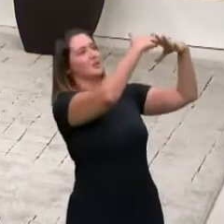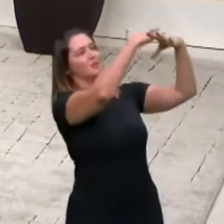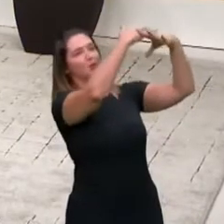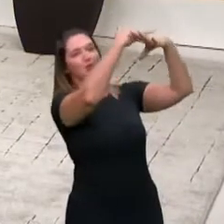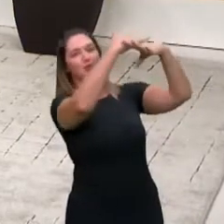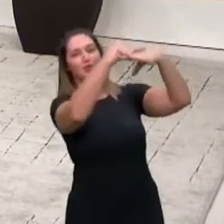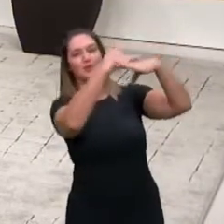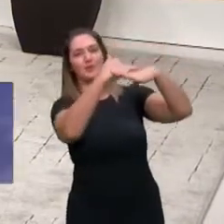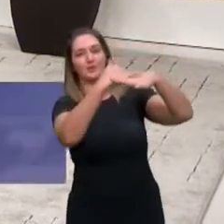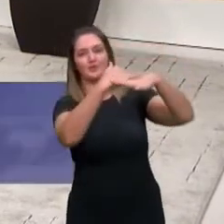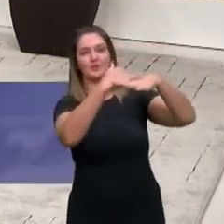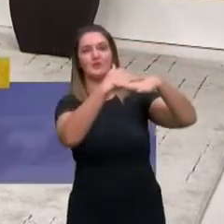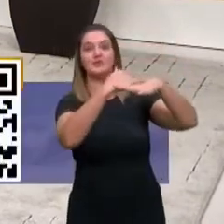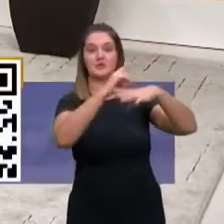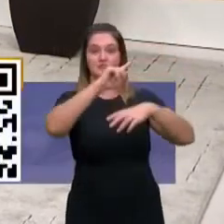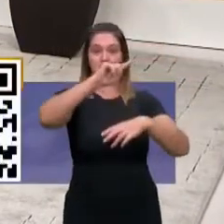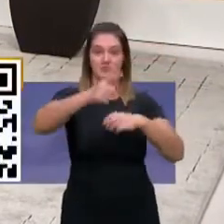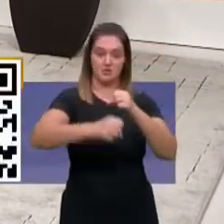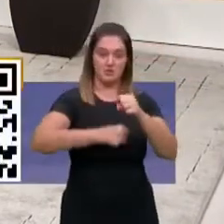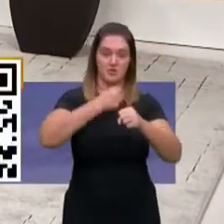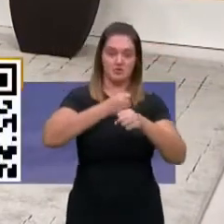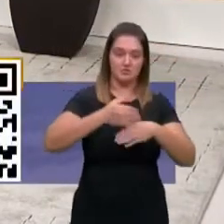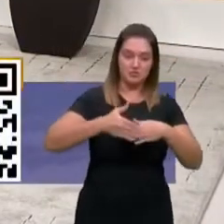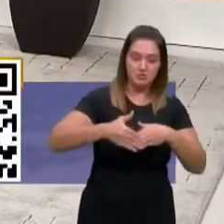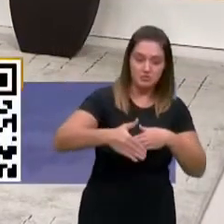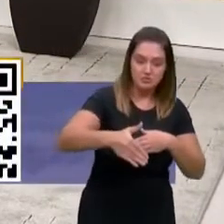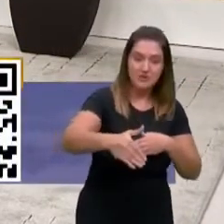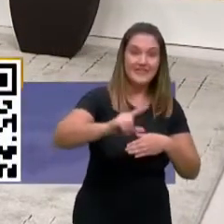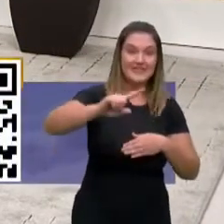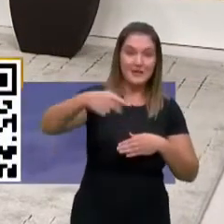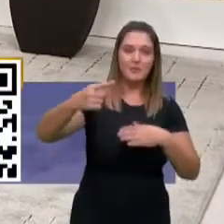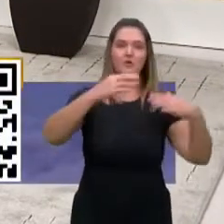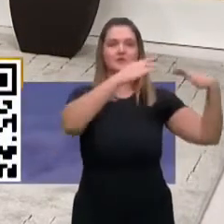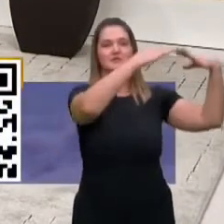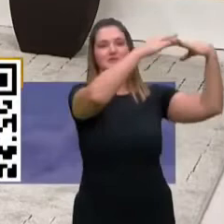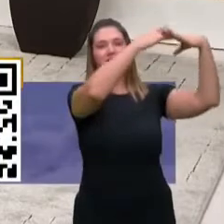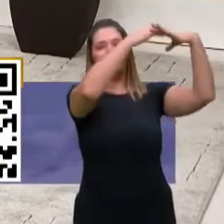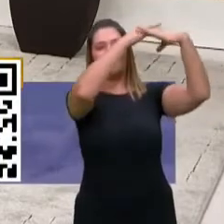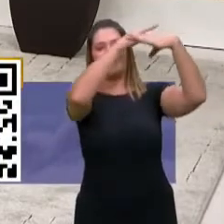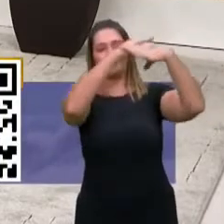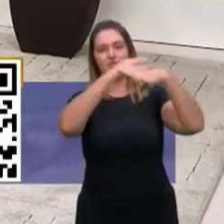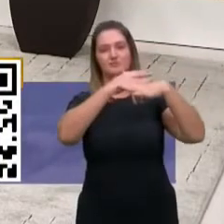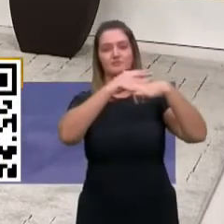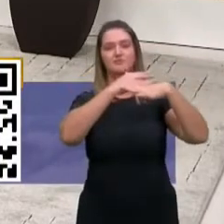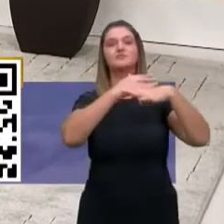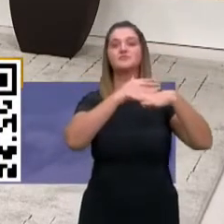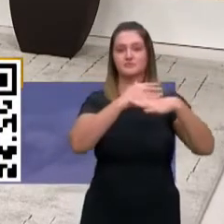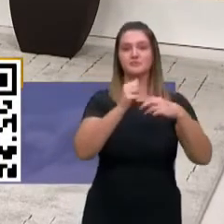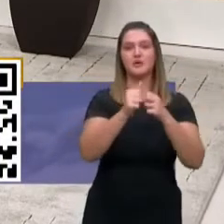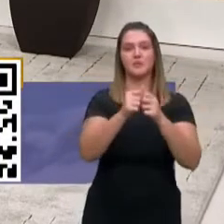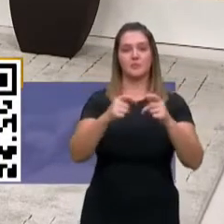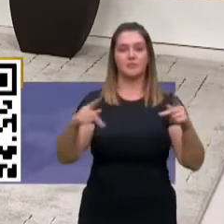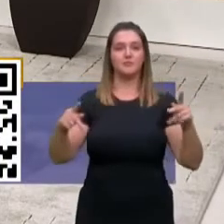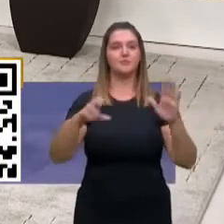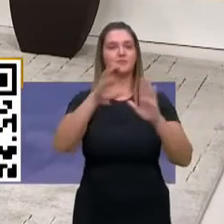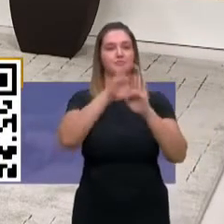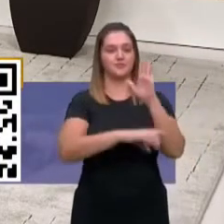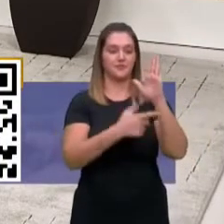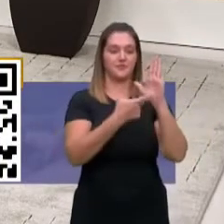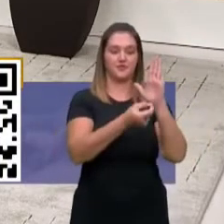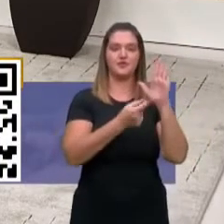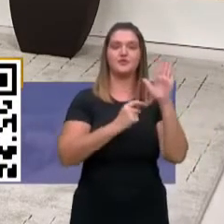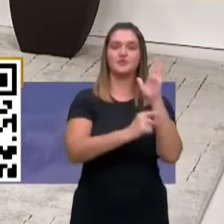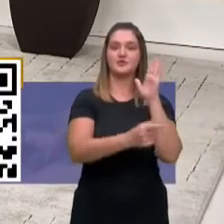vai descer aqui depois dos 1000 anos. Olha só o que diz agora a palavra de Deus aqui em Apocalipse 20,